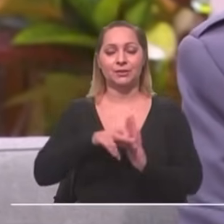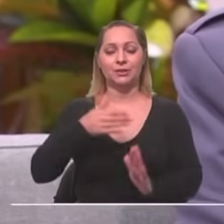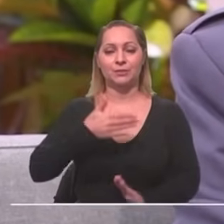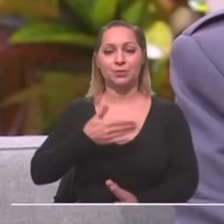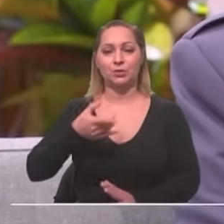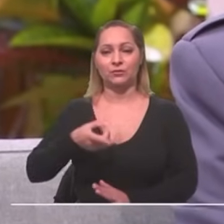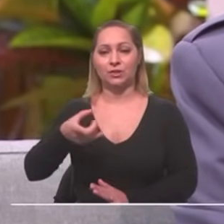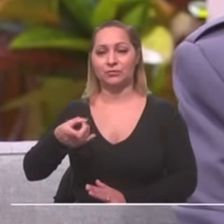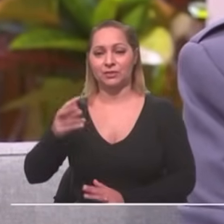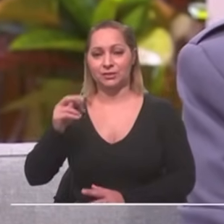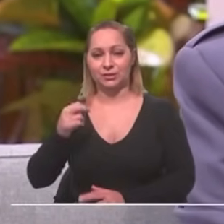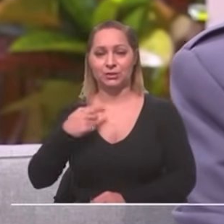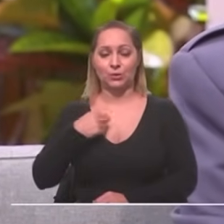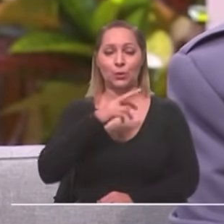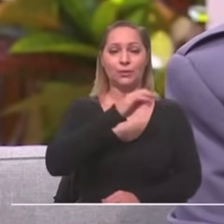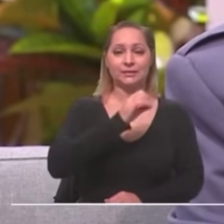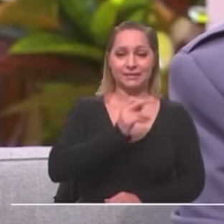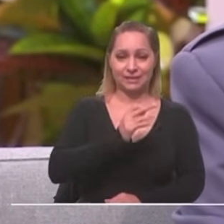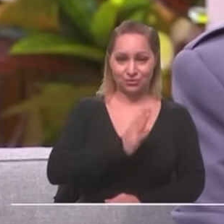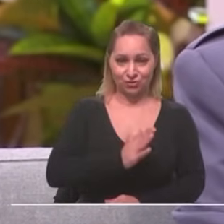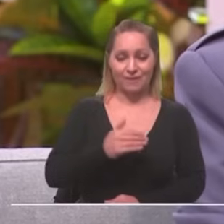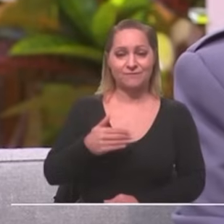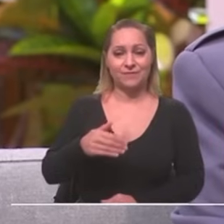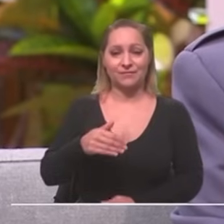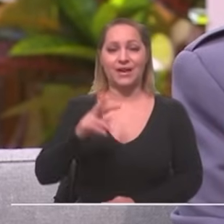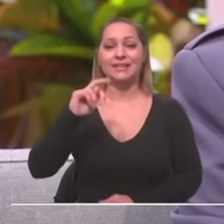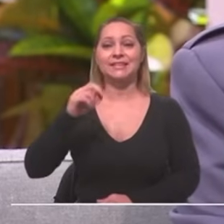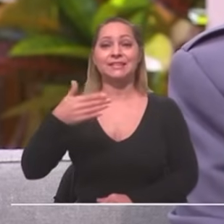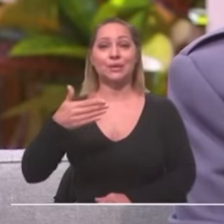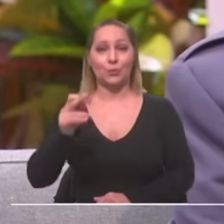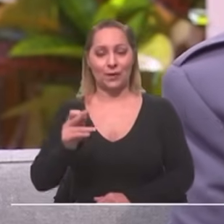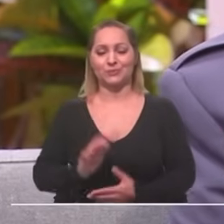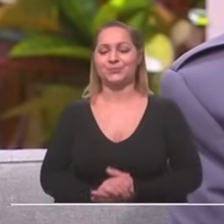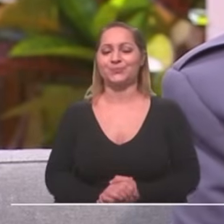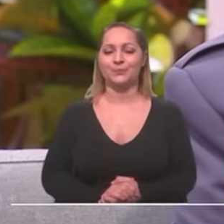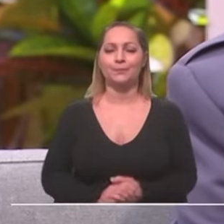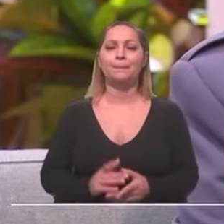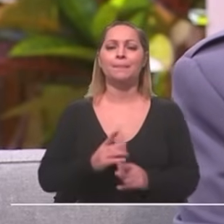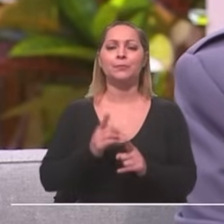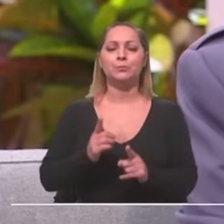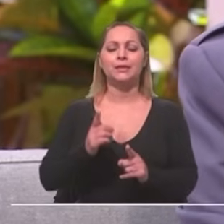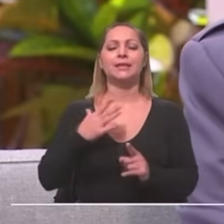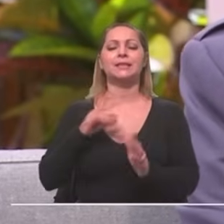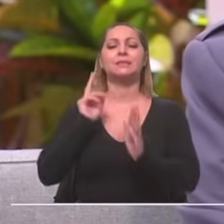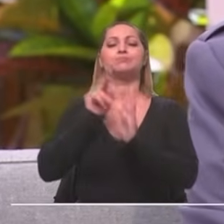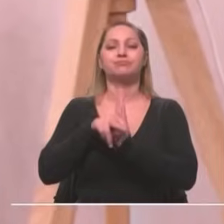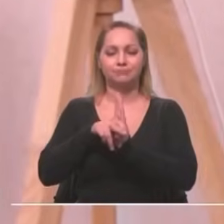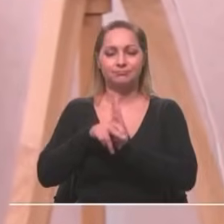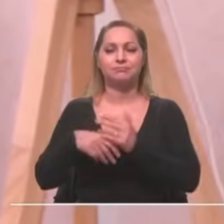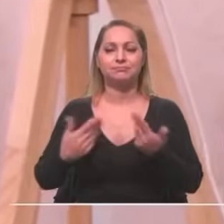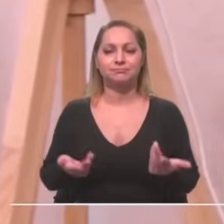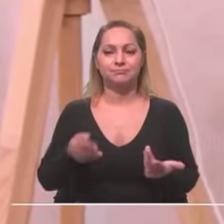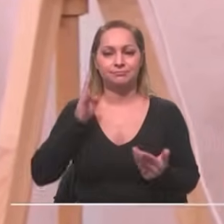1993, portanto já fiz 30 anos, vou fazer 31 muito em breve. E o que é que levou a alistar-se?